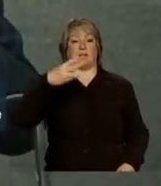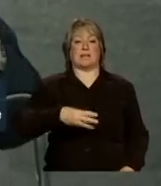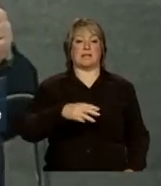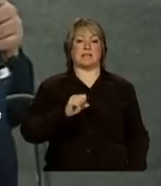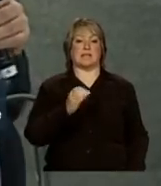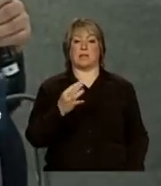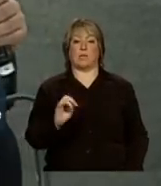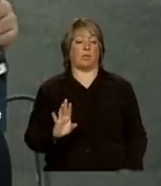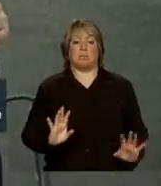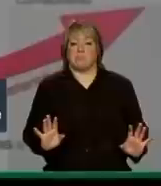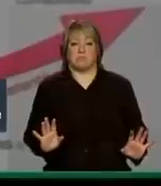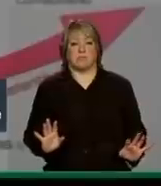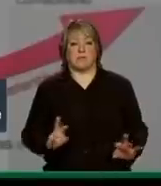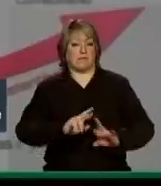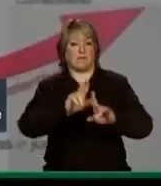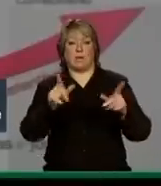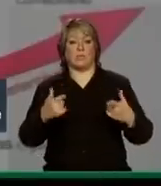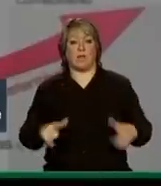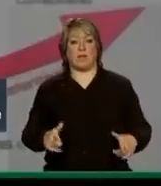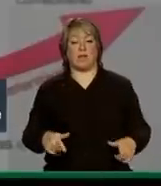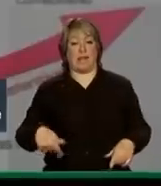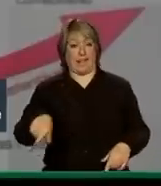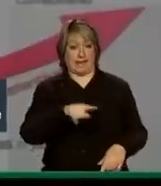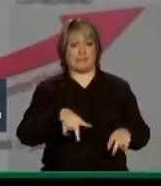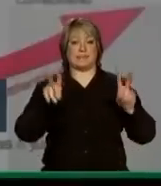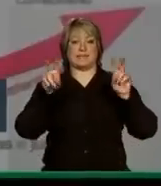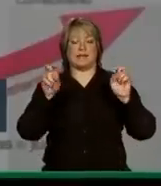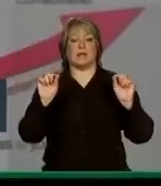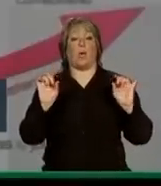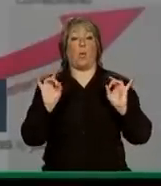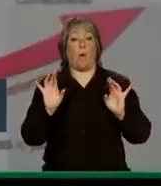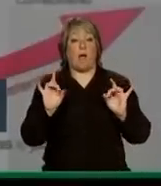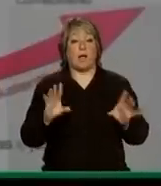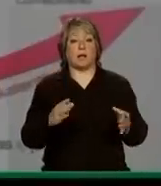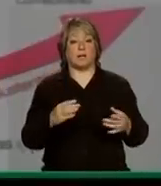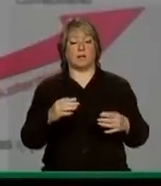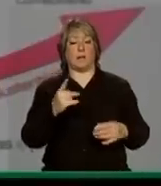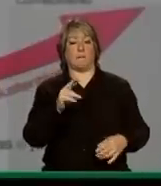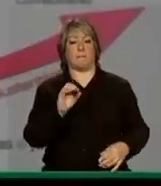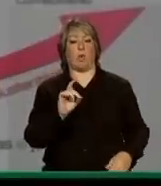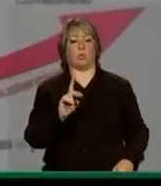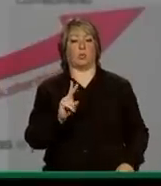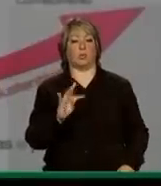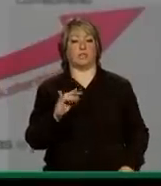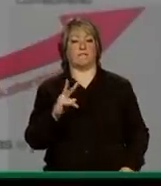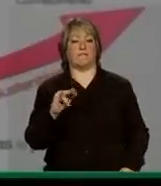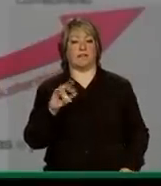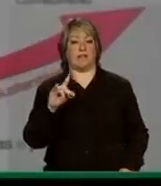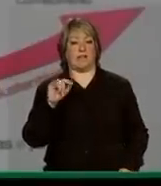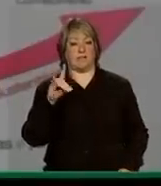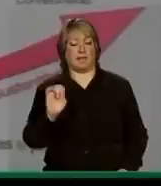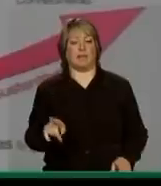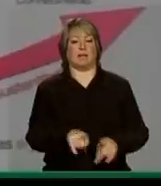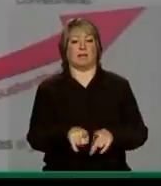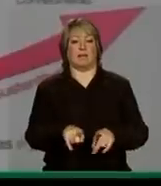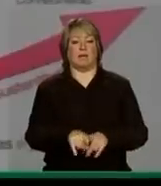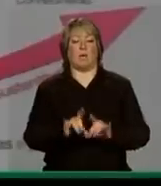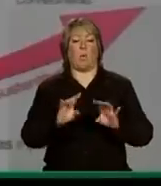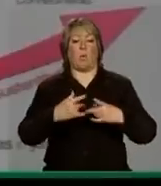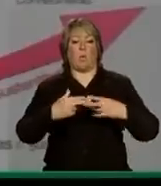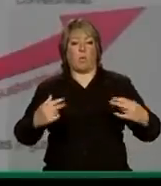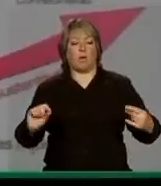né esses esses temas de qualidade produtividade inovação e governança são